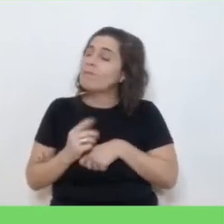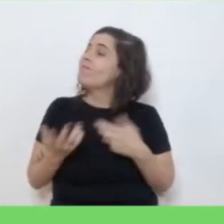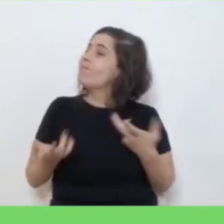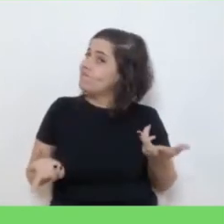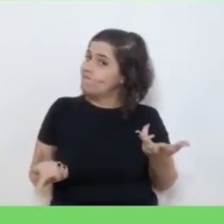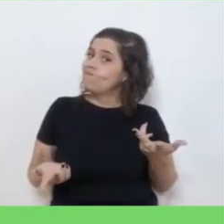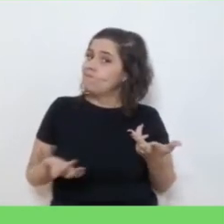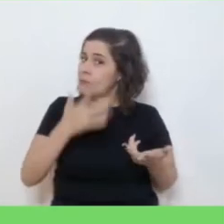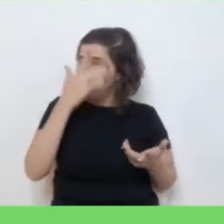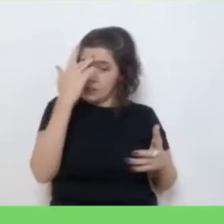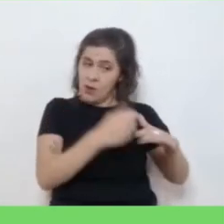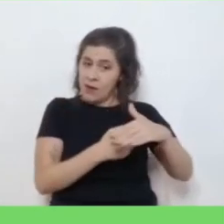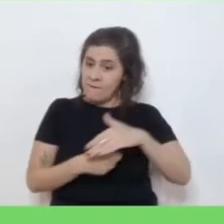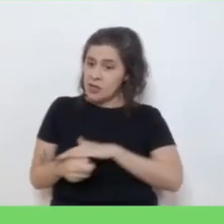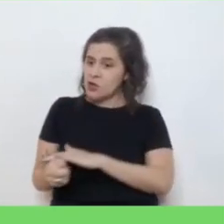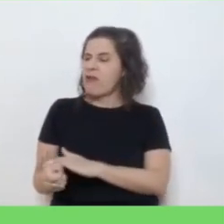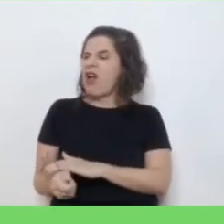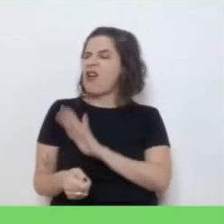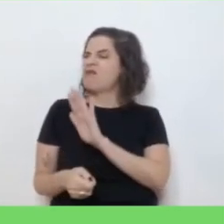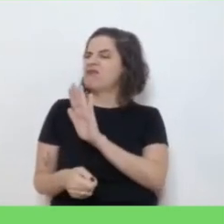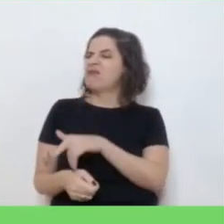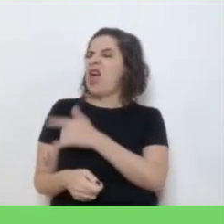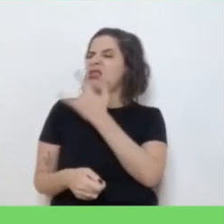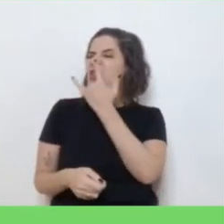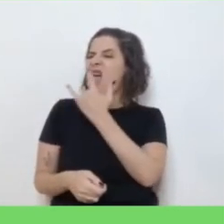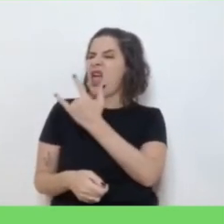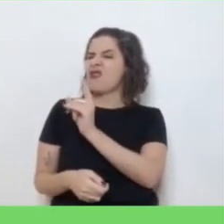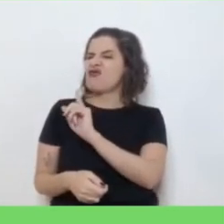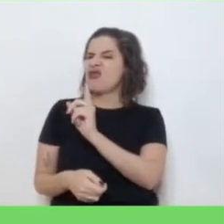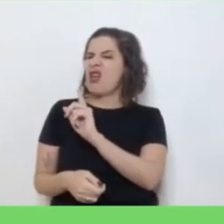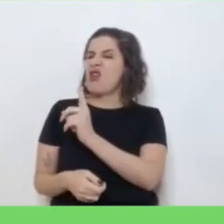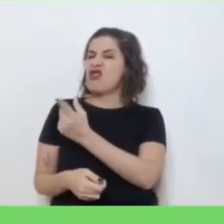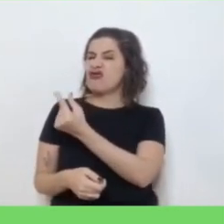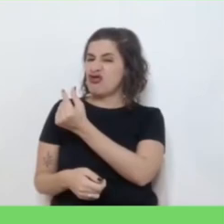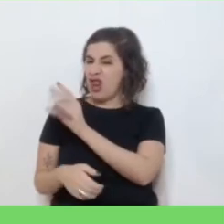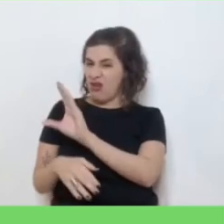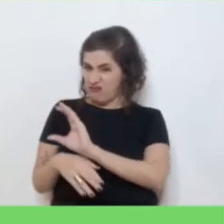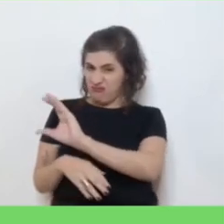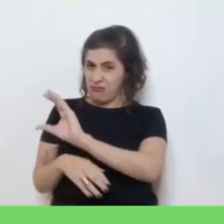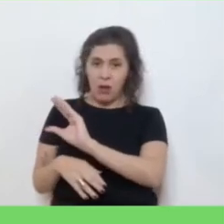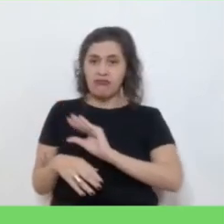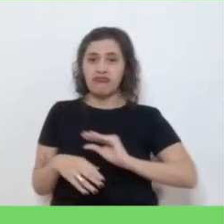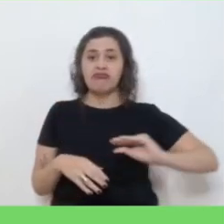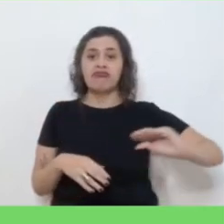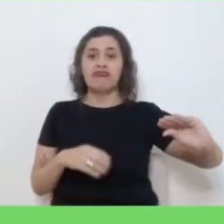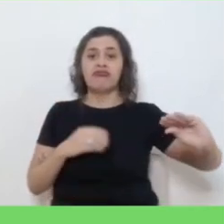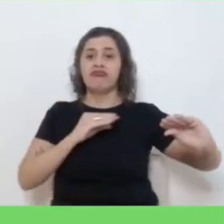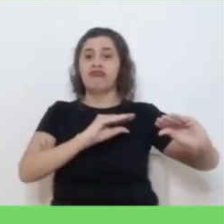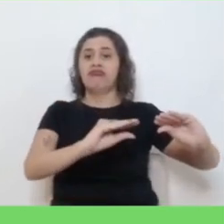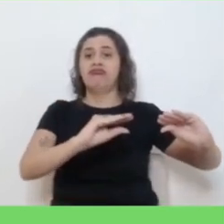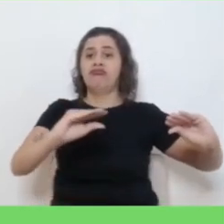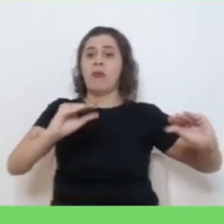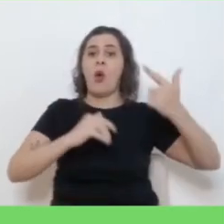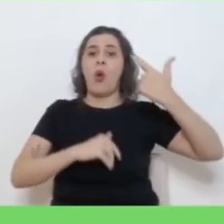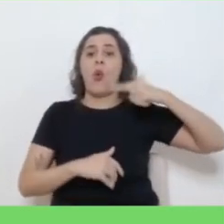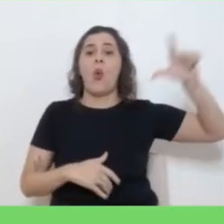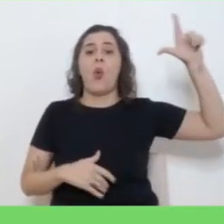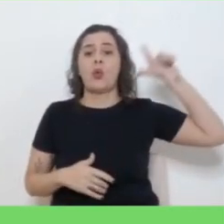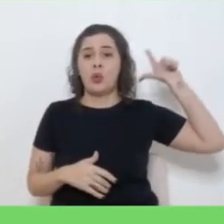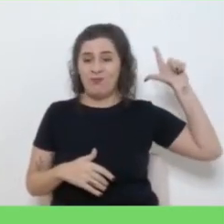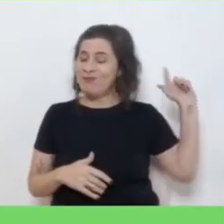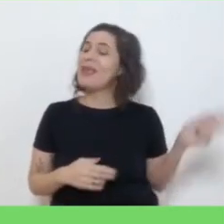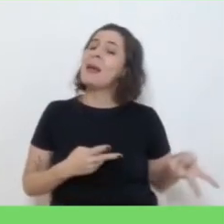dizer: ah, não, isso não é mais tão atraente, enfim. Toma-se outro rumo. Então, e a gente viu muito essas bolhas aqui no